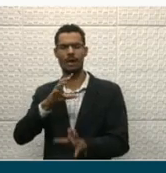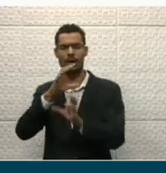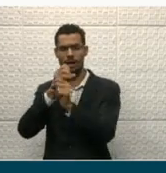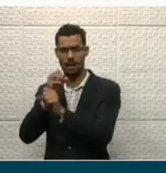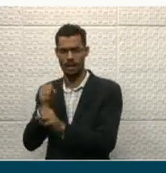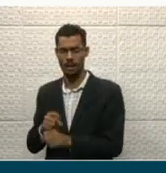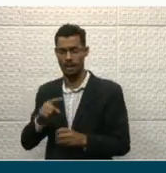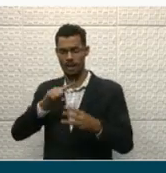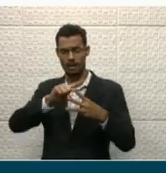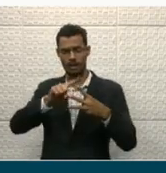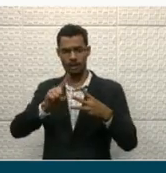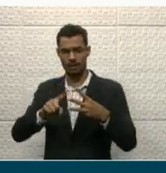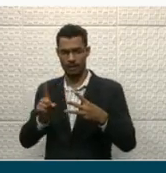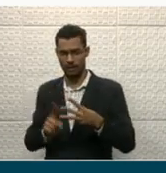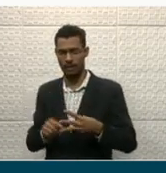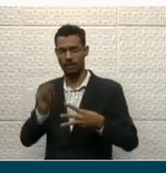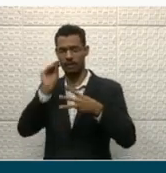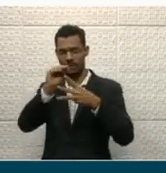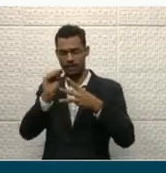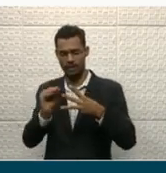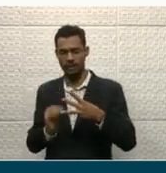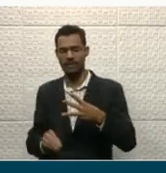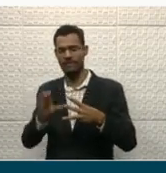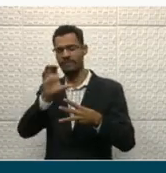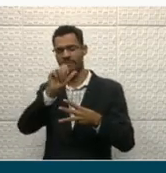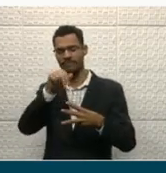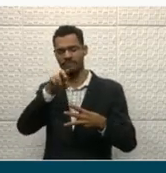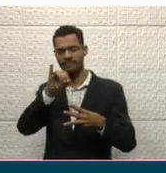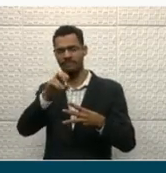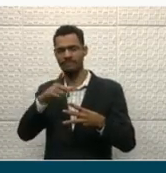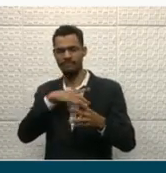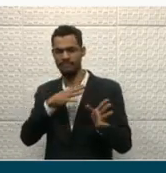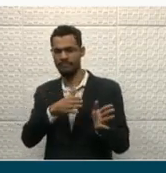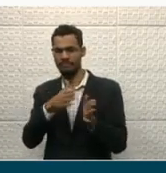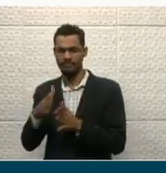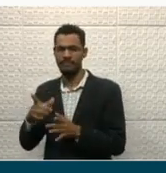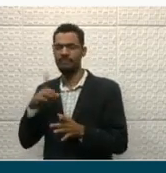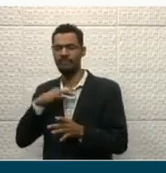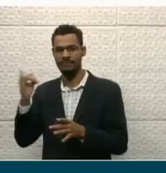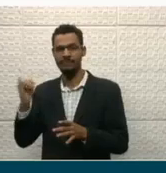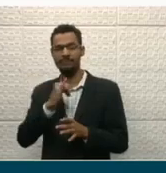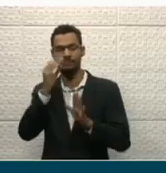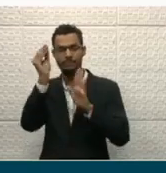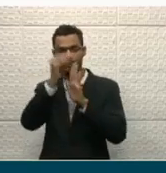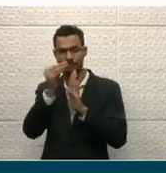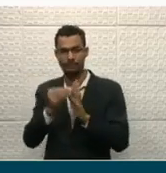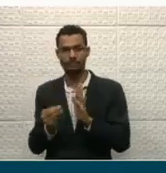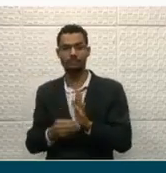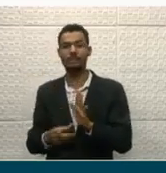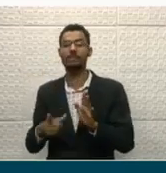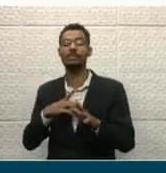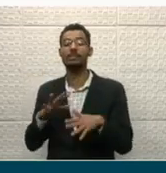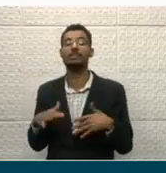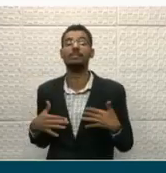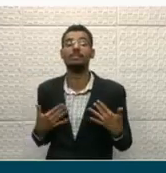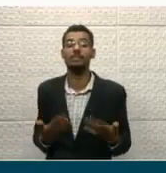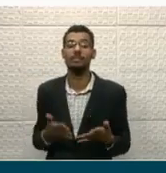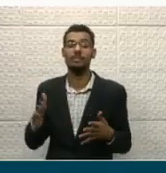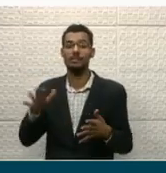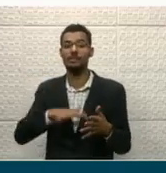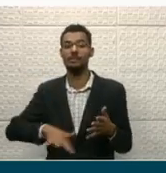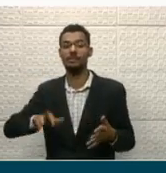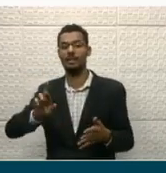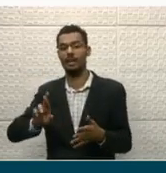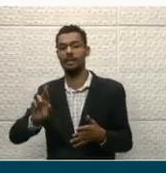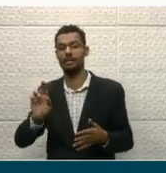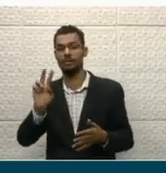imagens dos 3 vetores que compõem a base canônica do domínio. E essas imagens estão no espaço